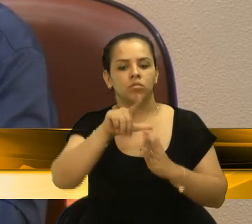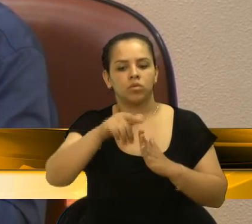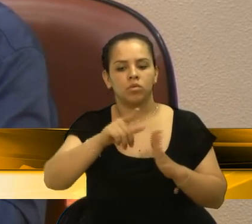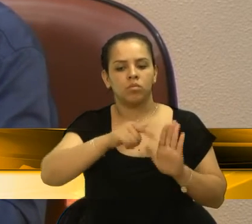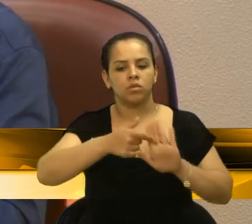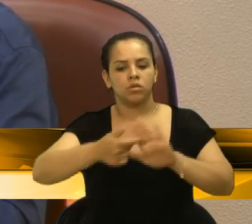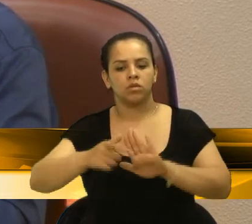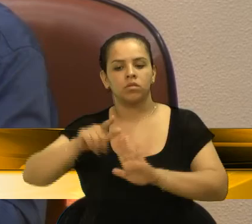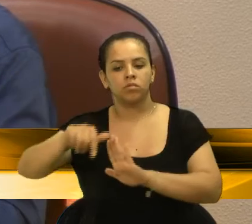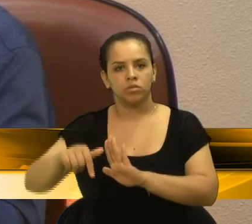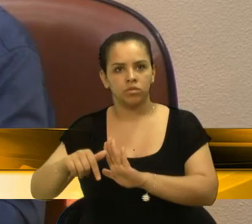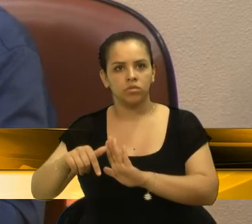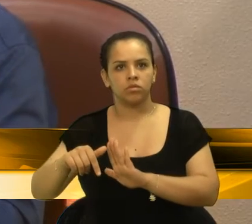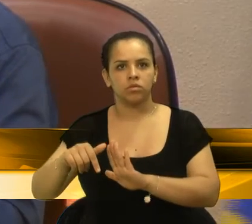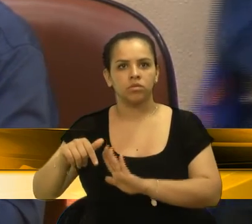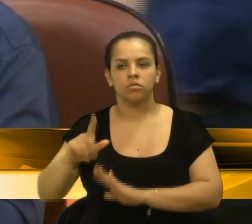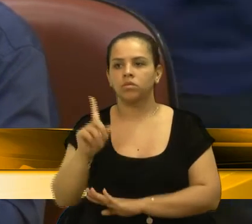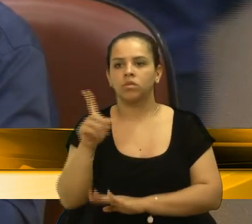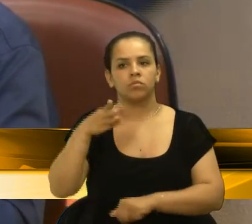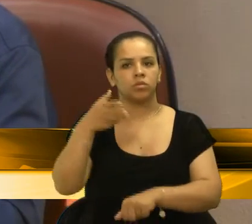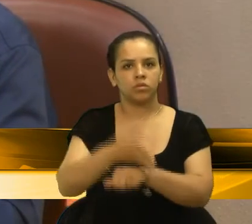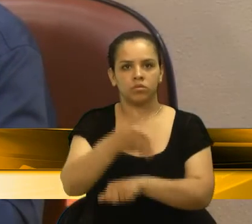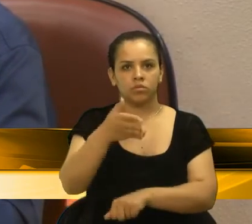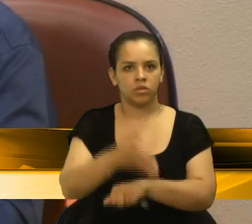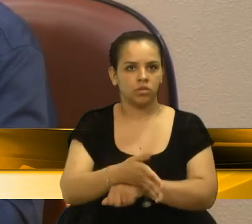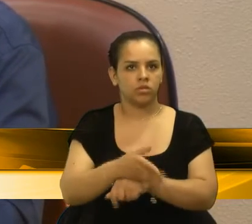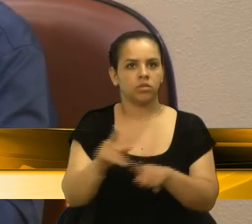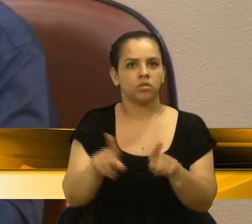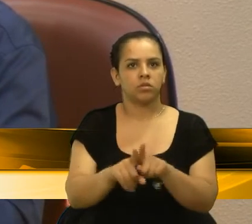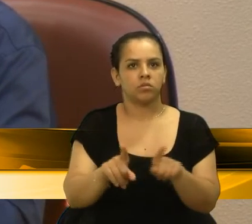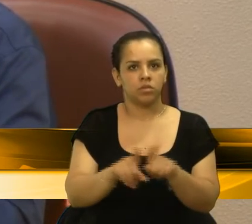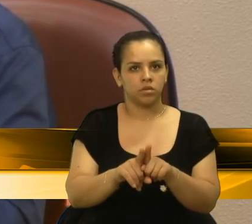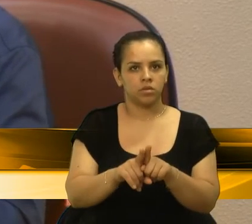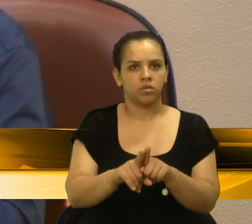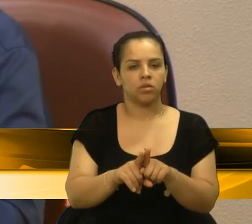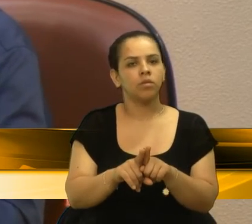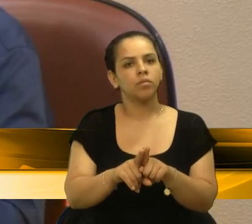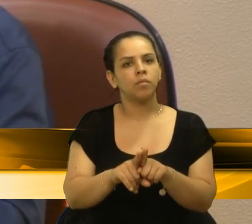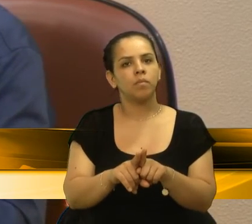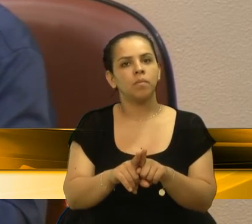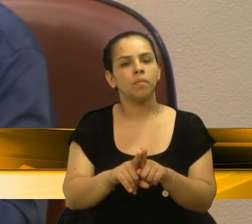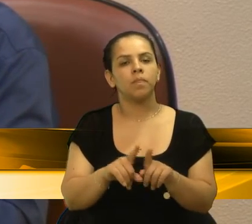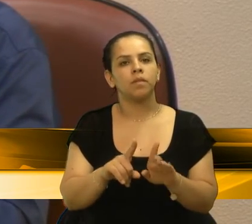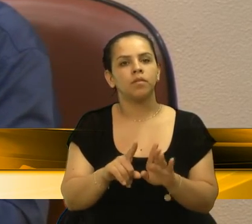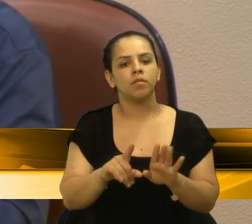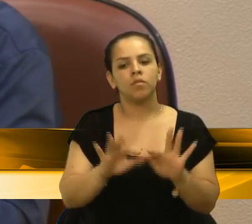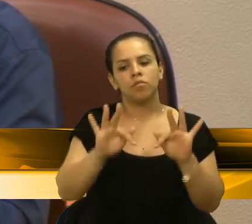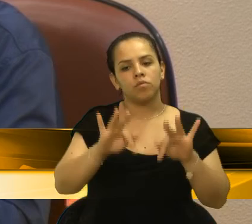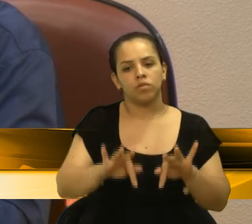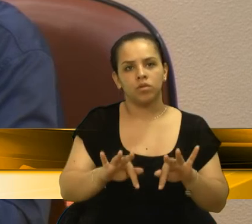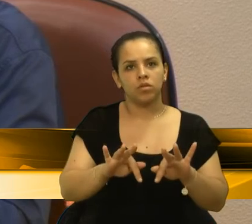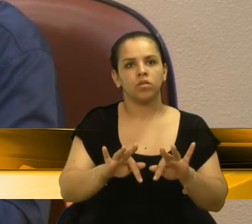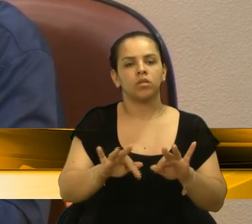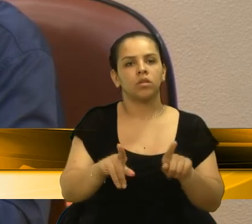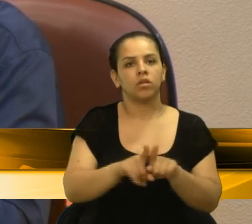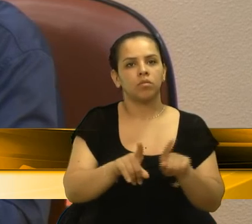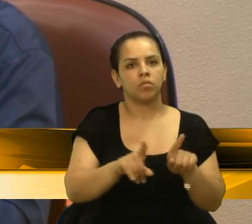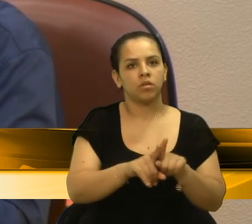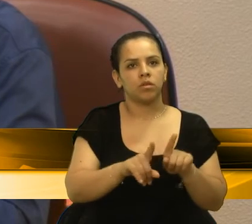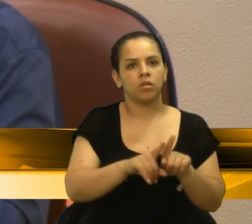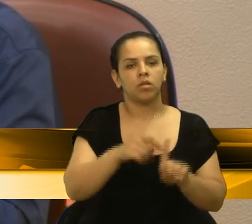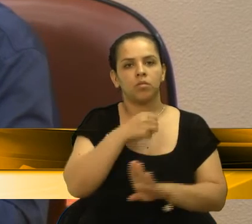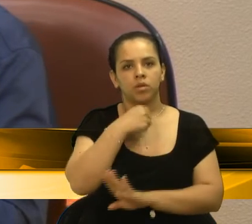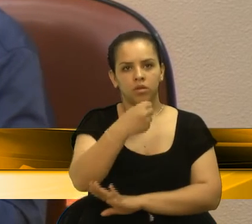a procuradora do denunciado não compareceu, bem como o denunciado. Diante do exposto, declaro encerradas as oitivas, bem como o depoimento